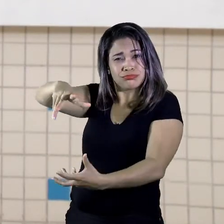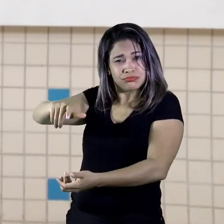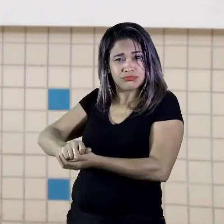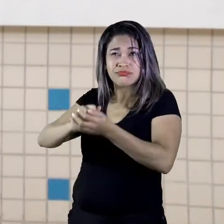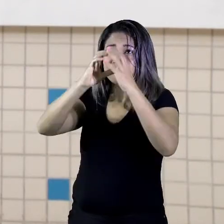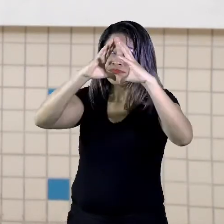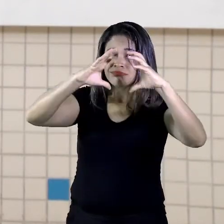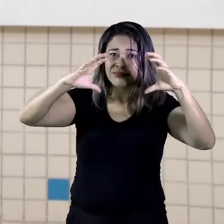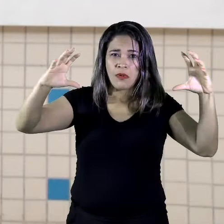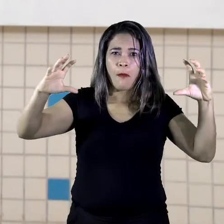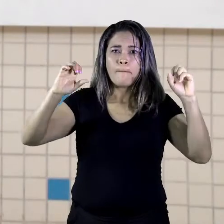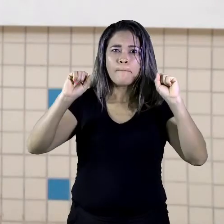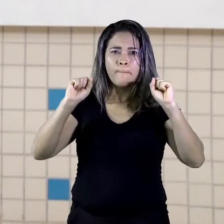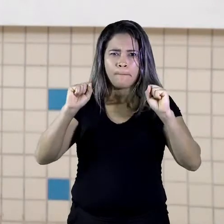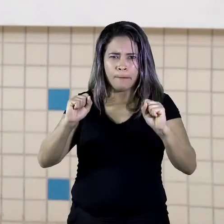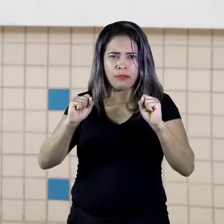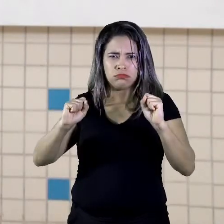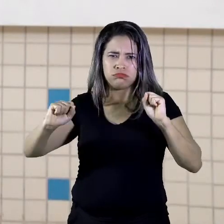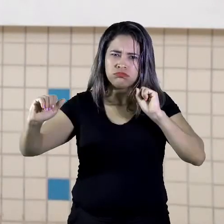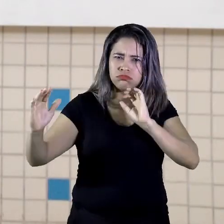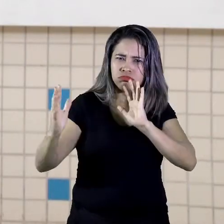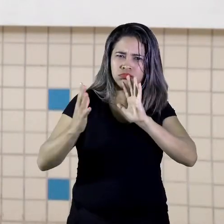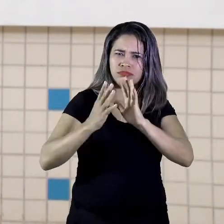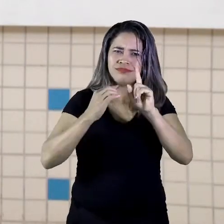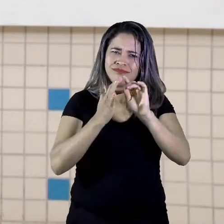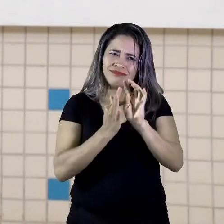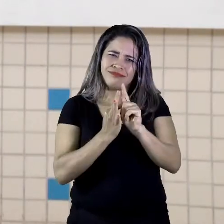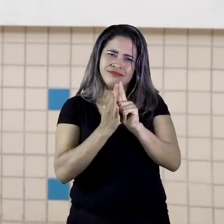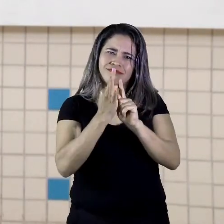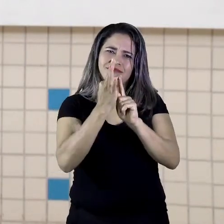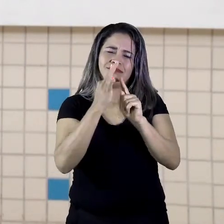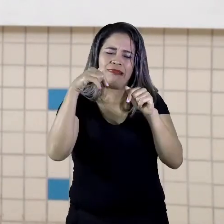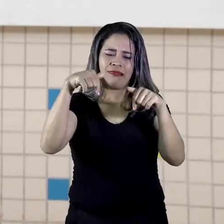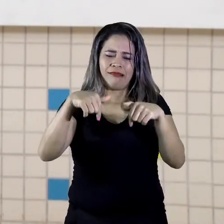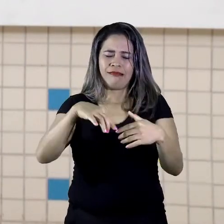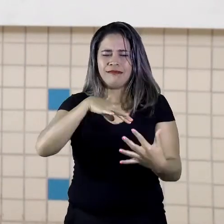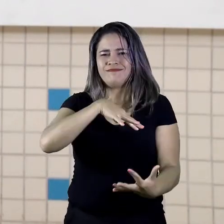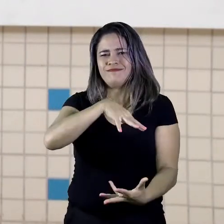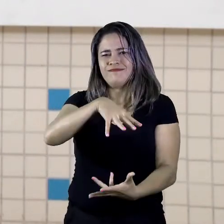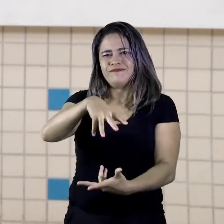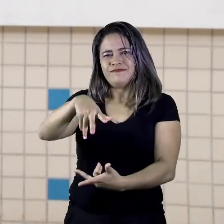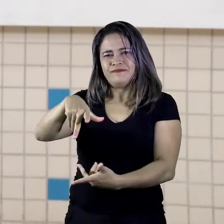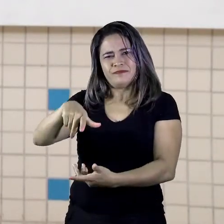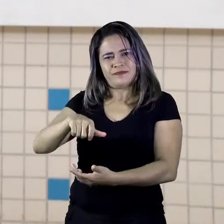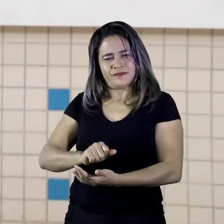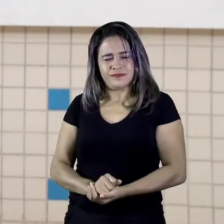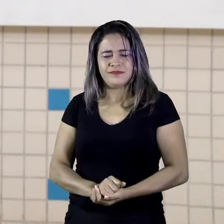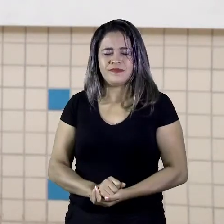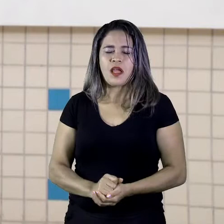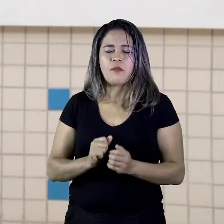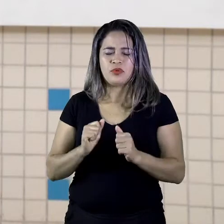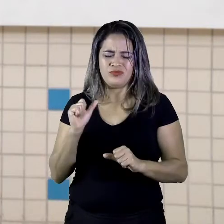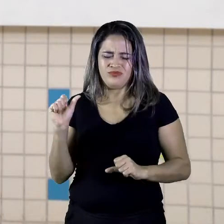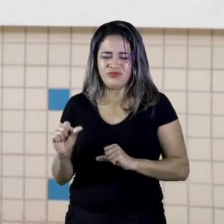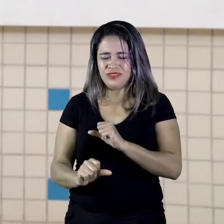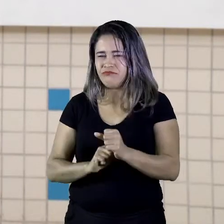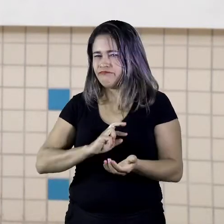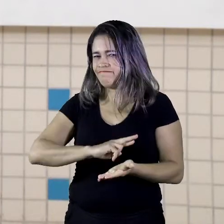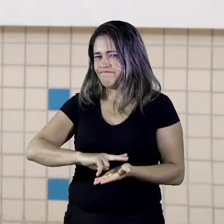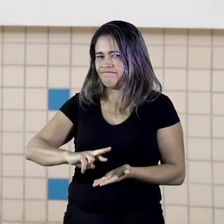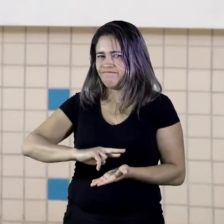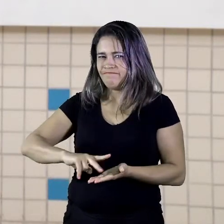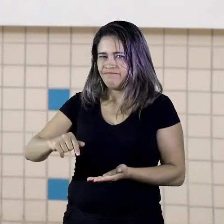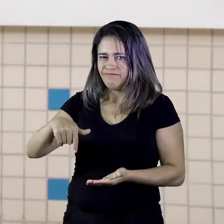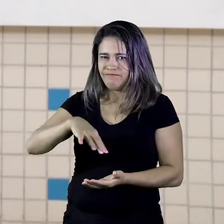afetar a temperatura aqui na Terra, e aí isso pode, então, mudar muita coisa aqui. Então,